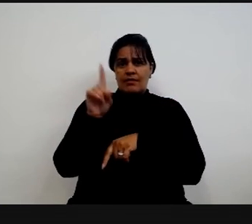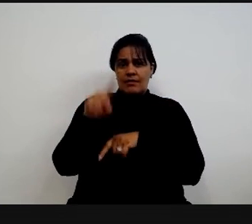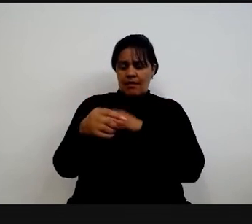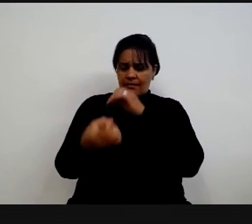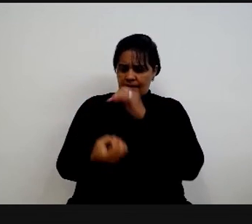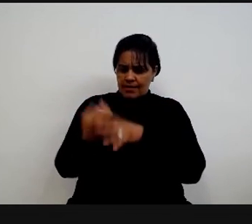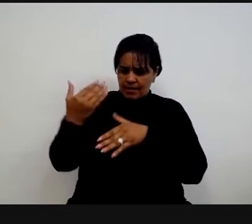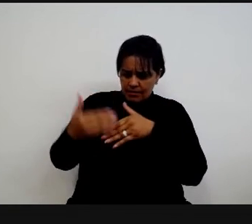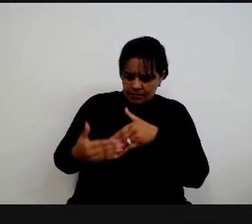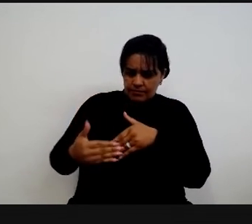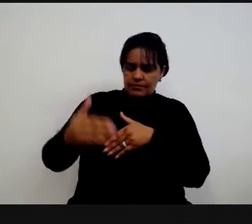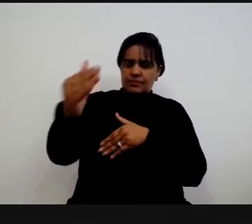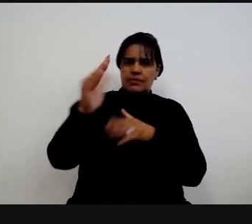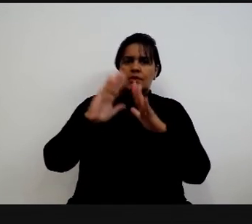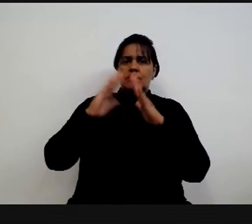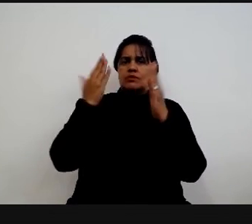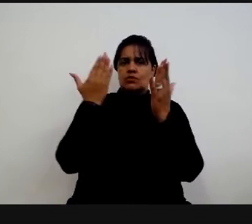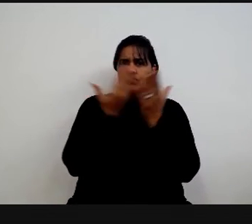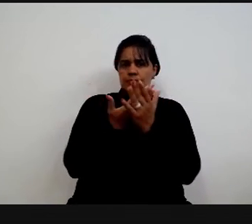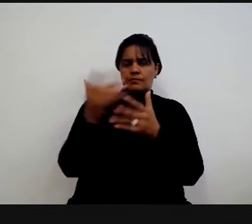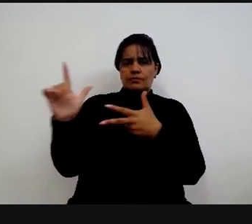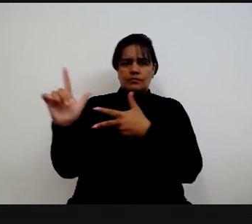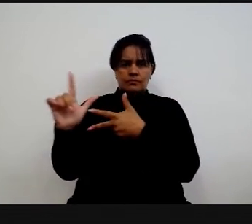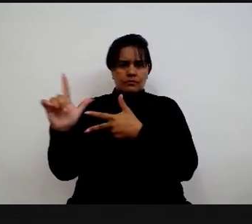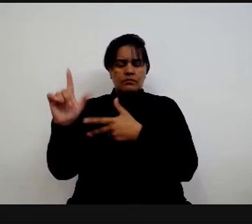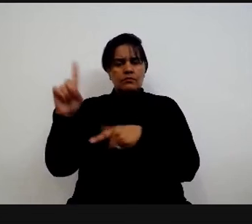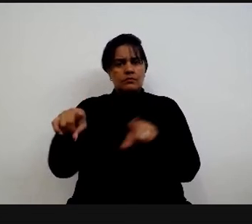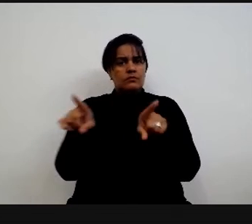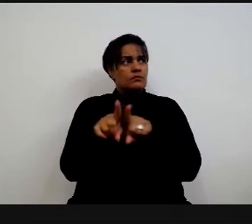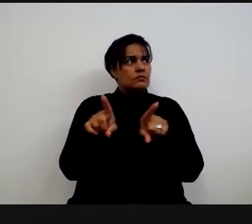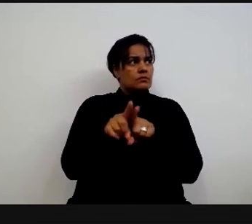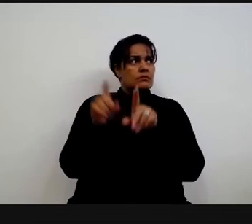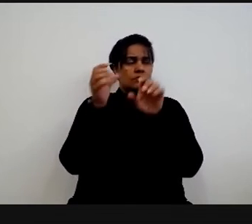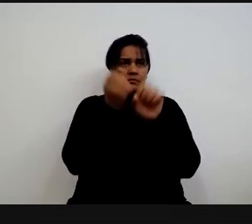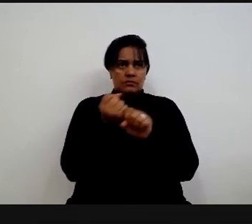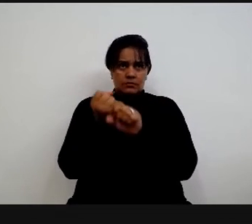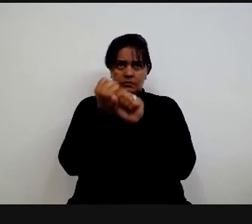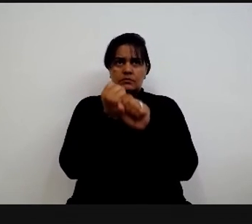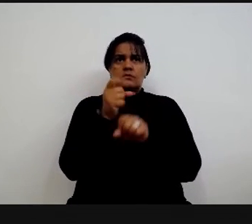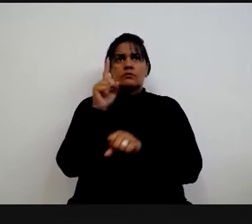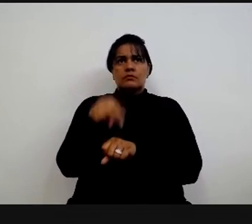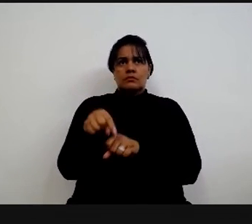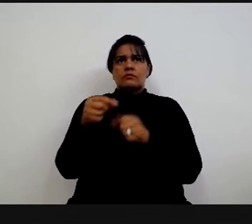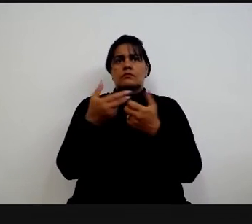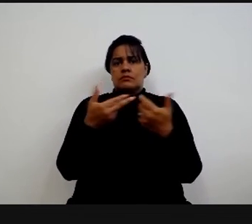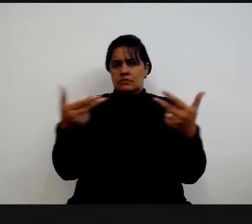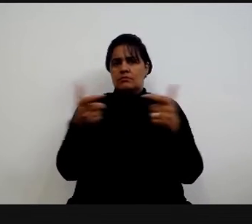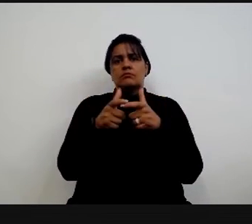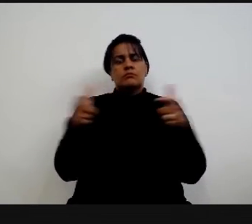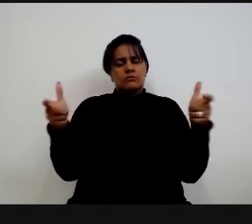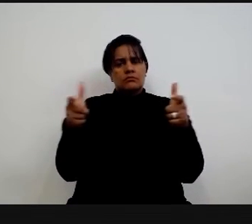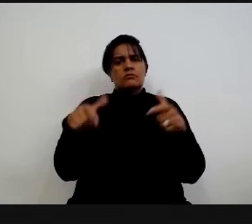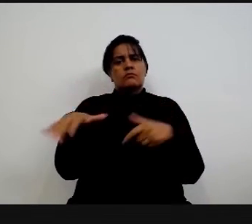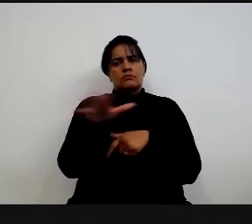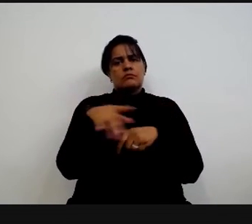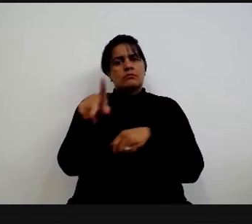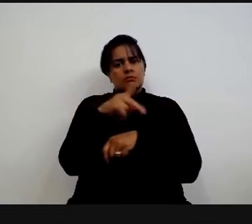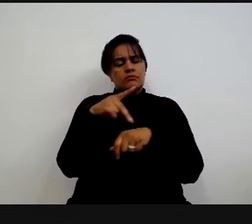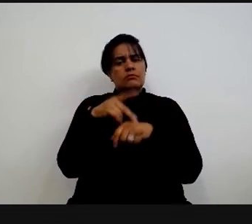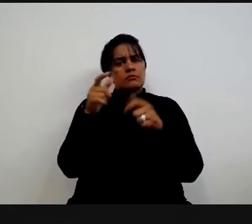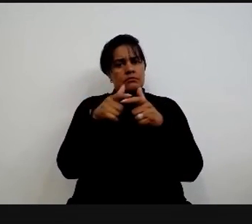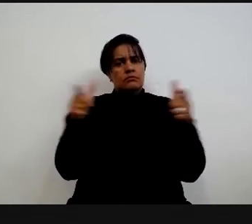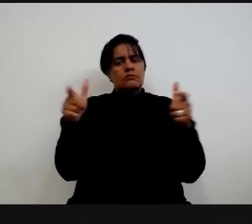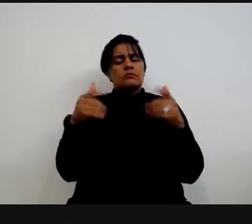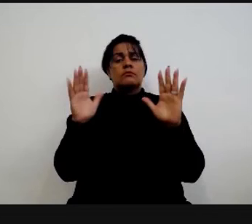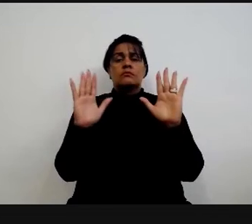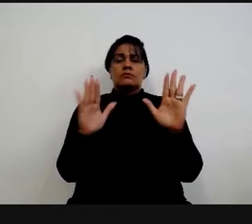partir das escolas do Legislativo e também de contas tem sido uma onda assim, incrível no país inteiro. No país